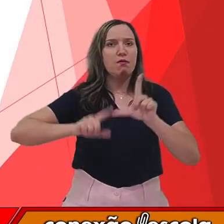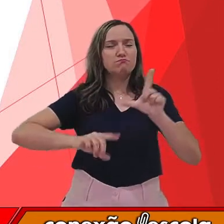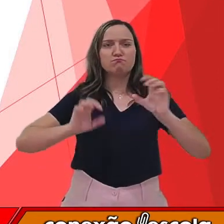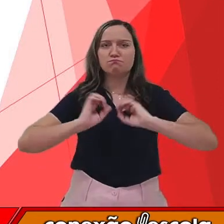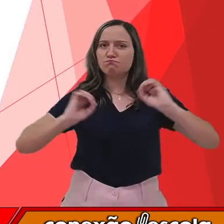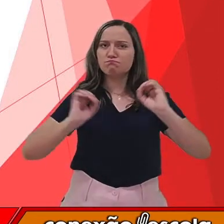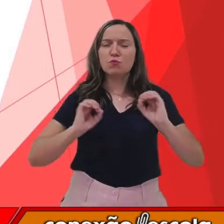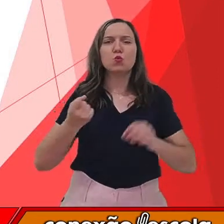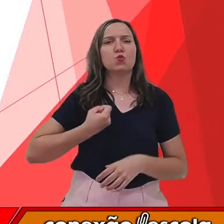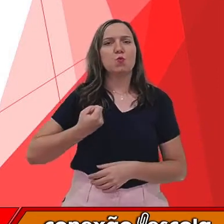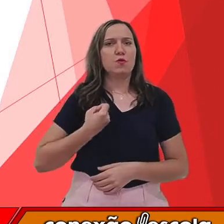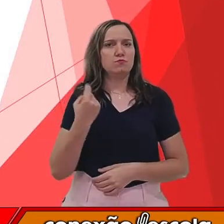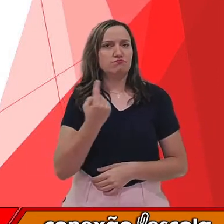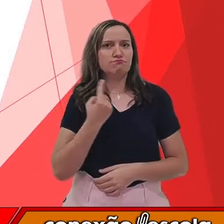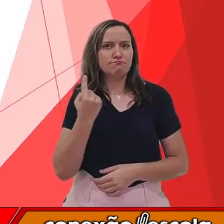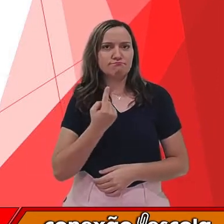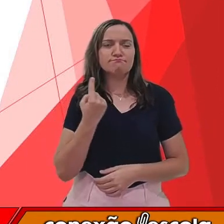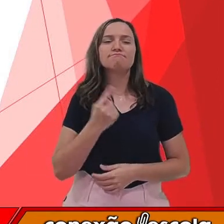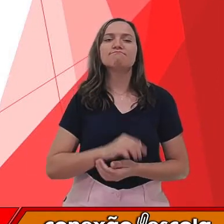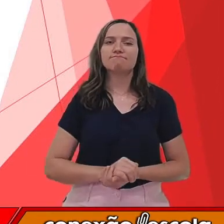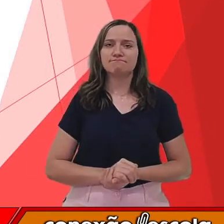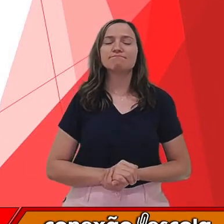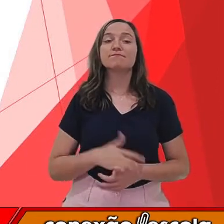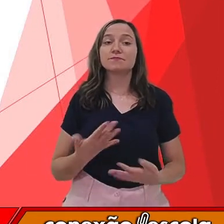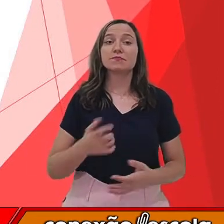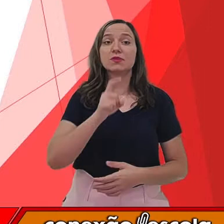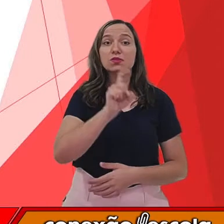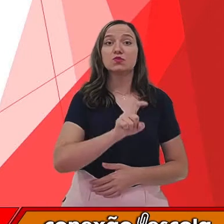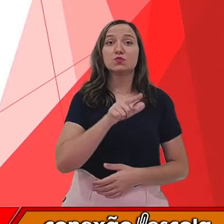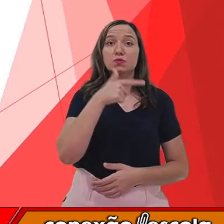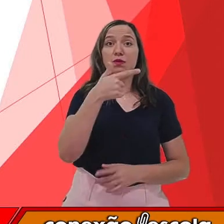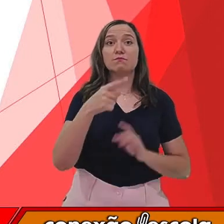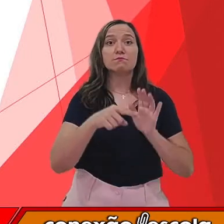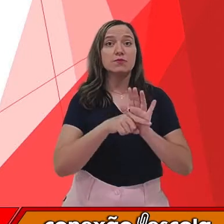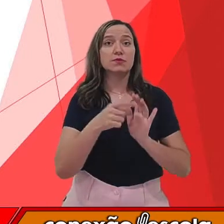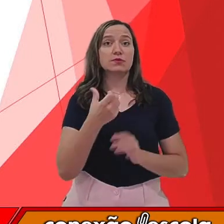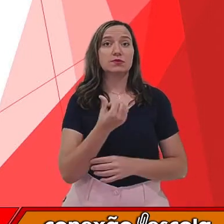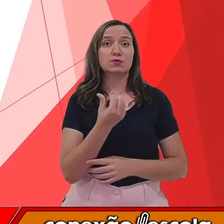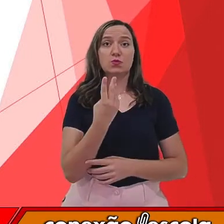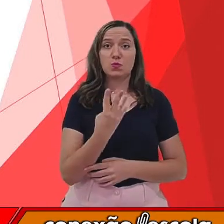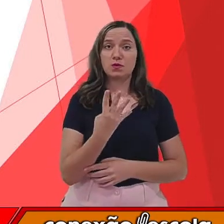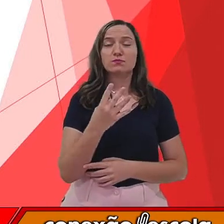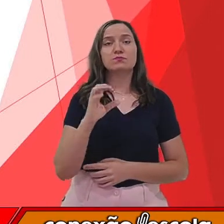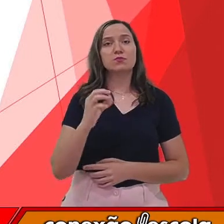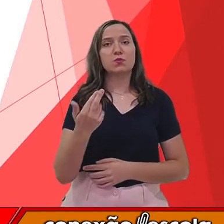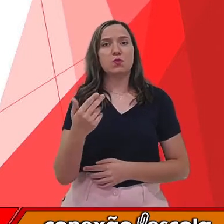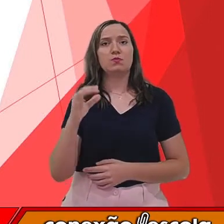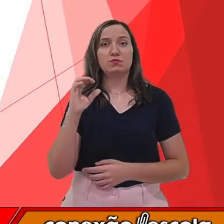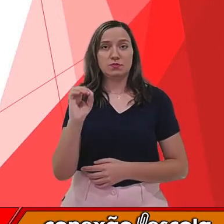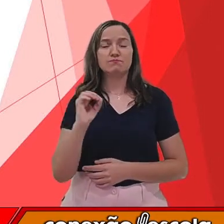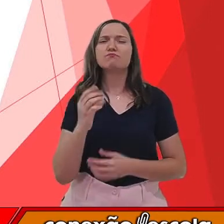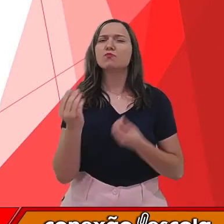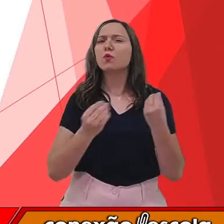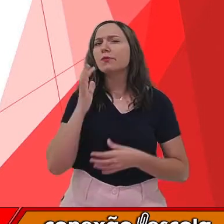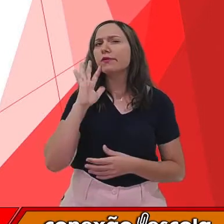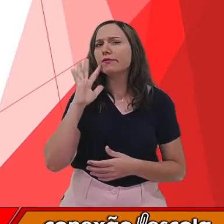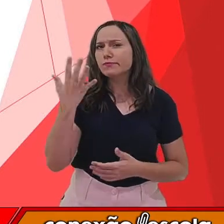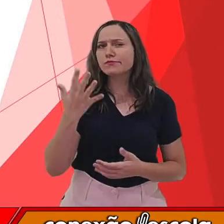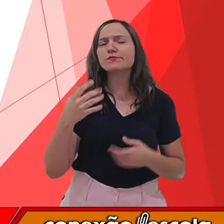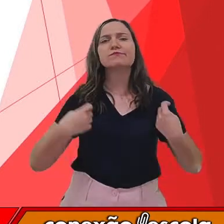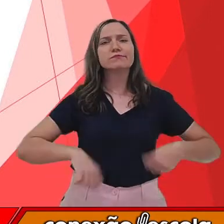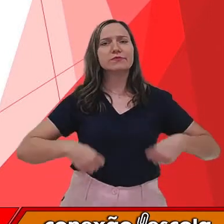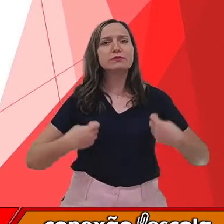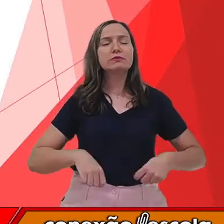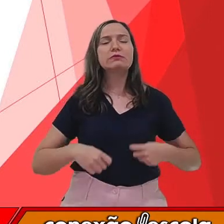letra nenhuma junto com ele então eu tenho x quadrado menos 64 para resolver essa equação nós vamos adicionar